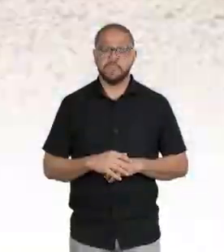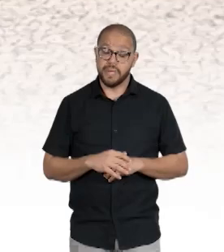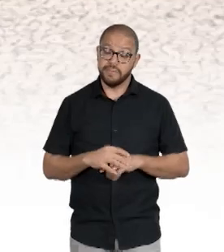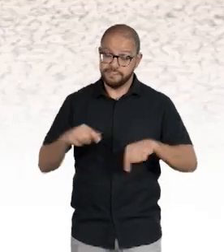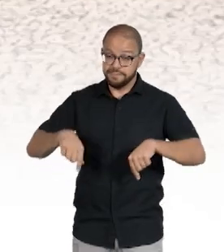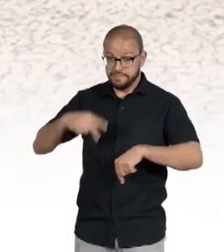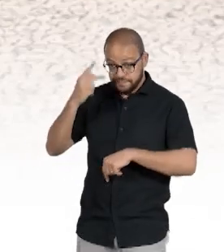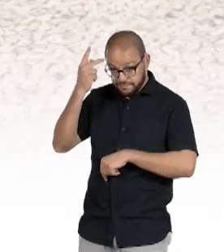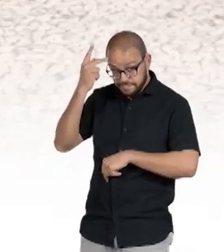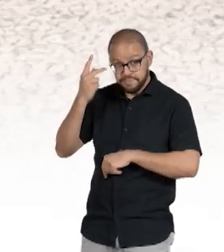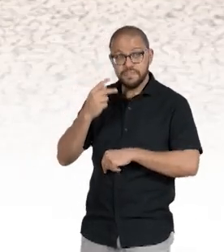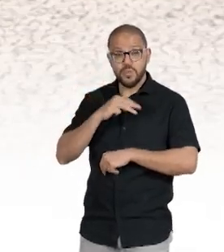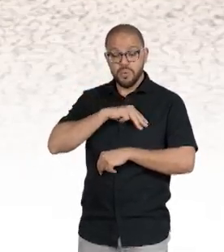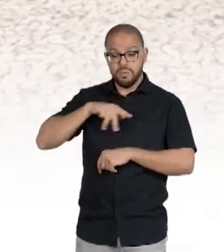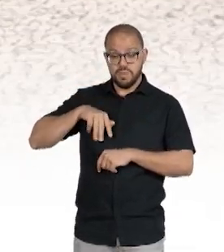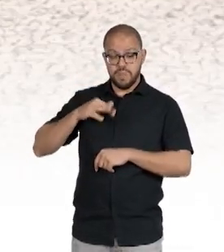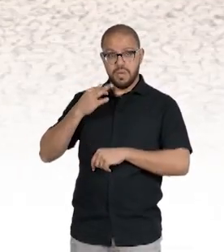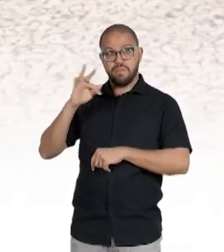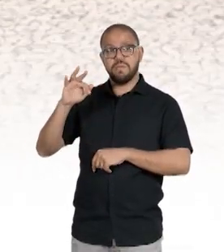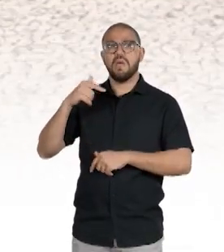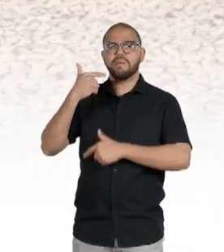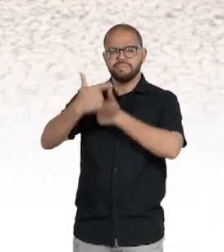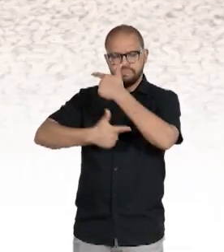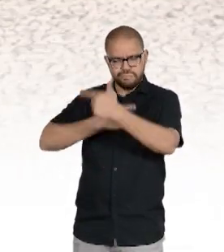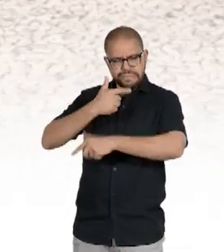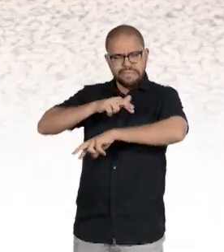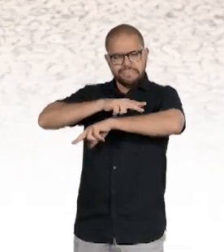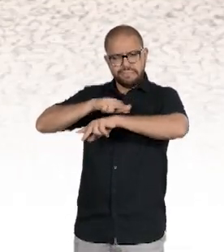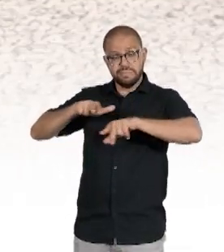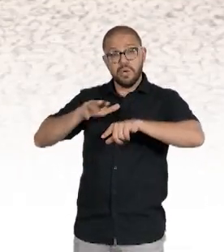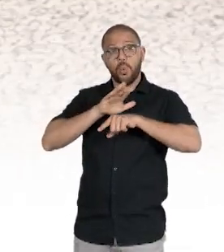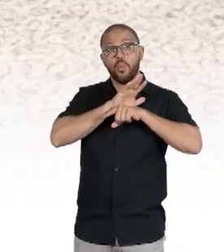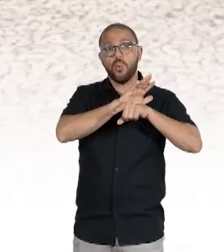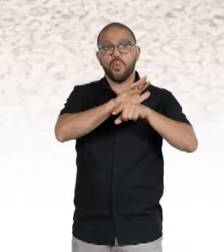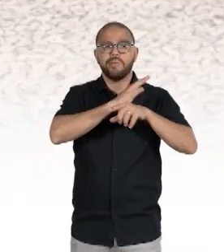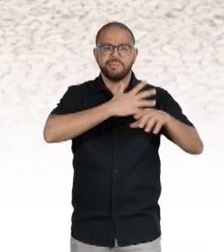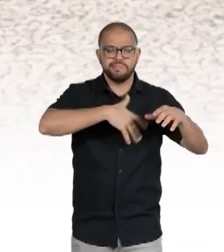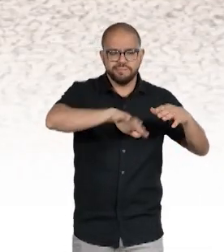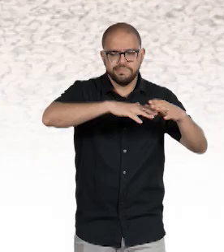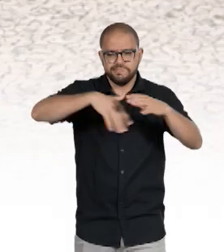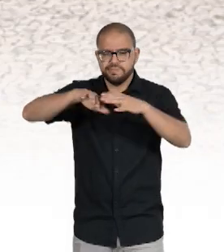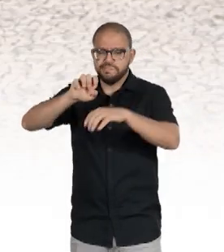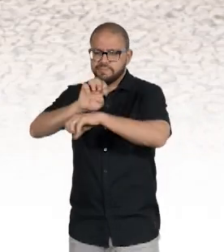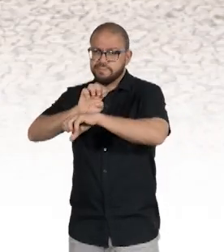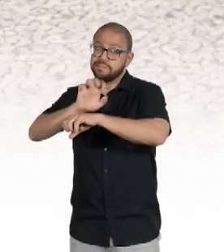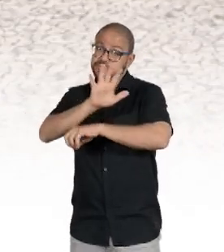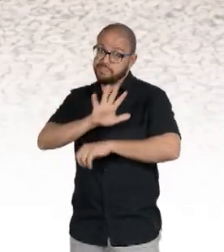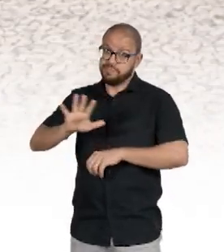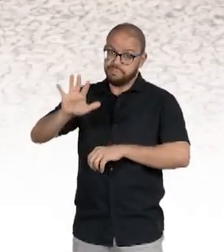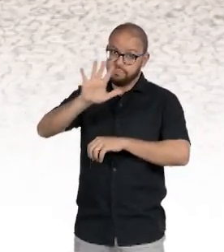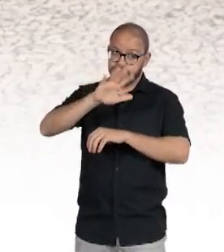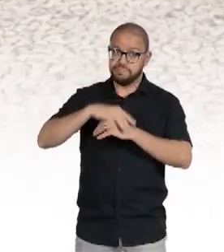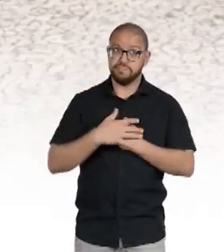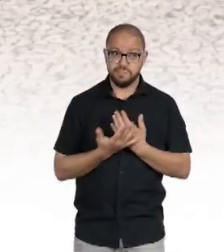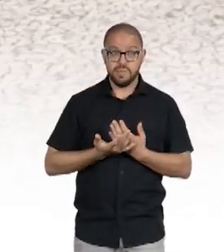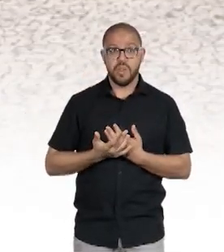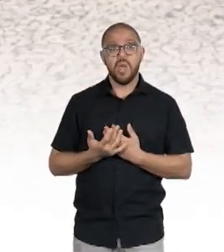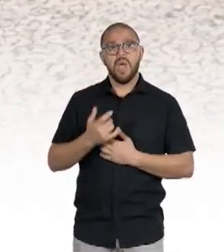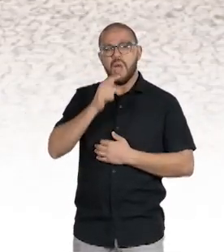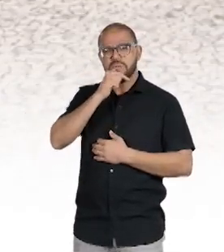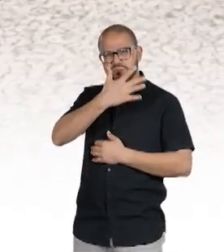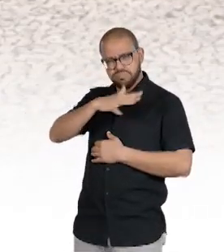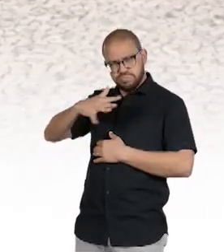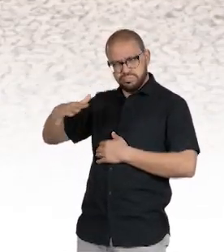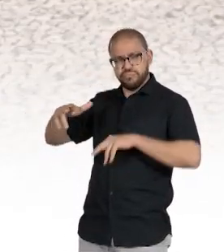Em São Paulo, o Ministério Público Federal realizou inúmeras ações em diferentes regiões do estado neste ano. No litoral